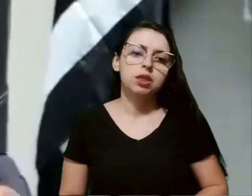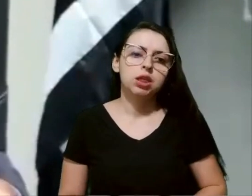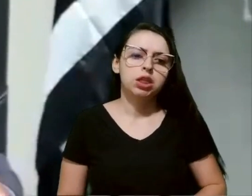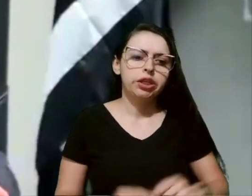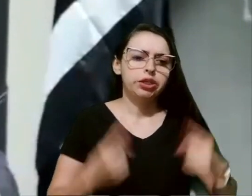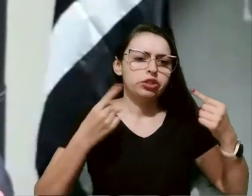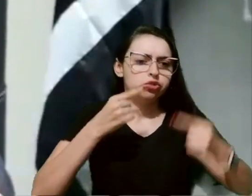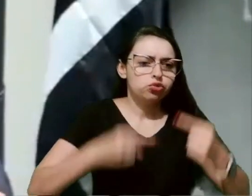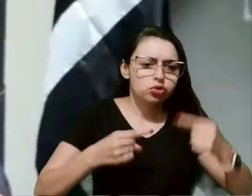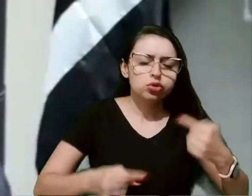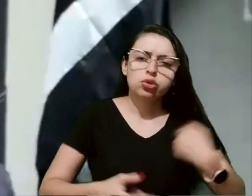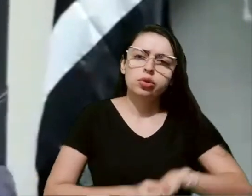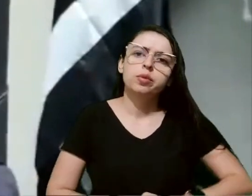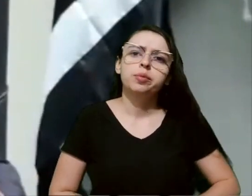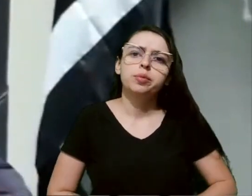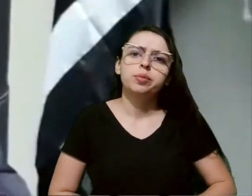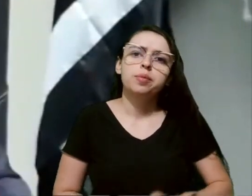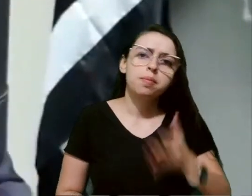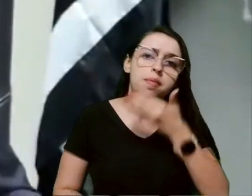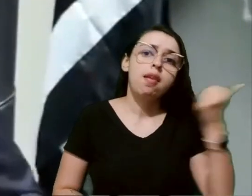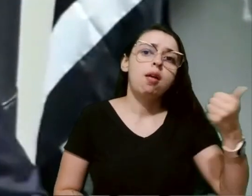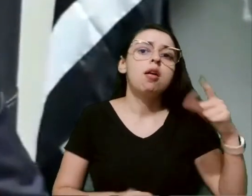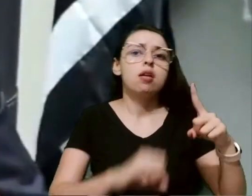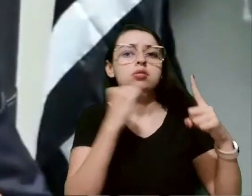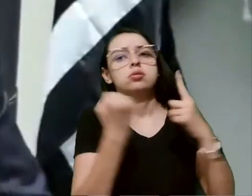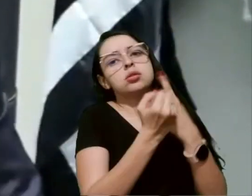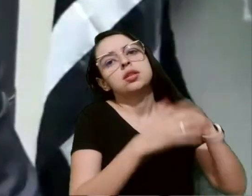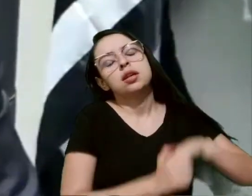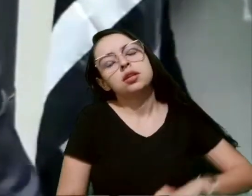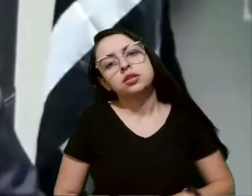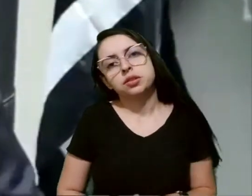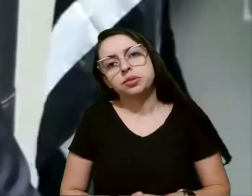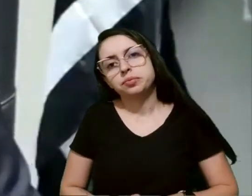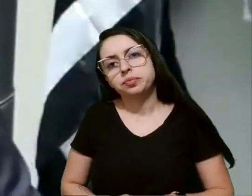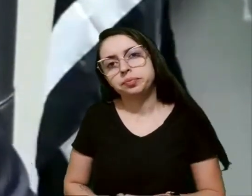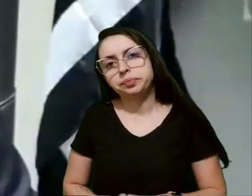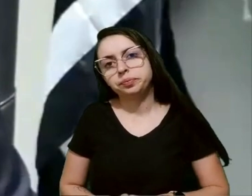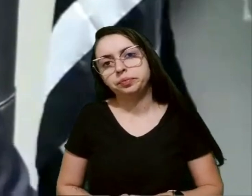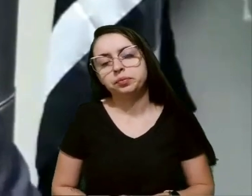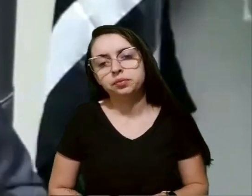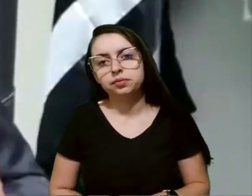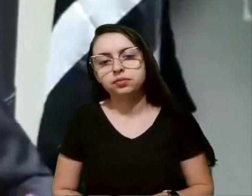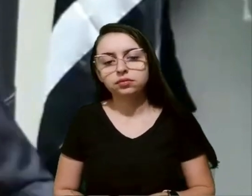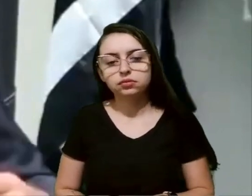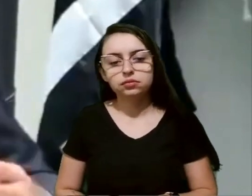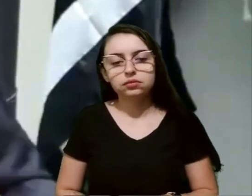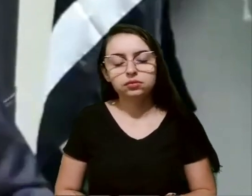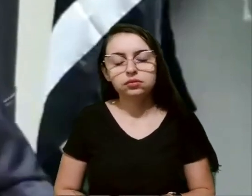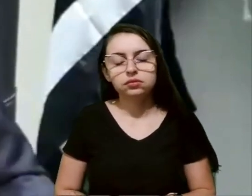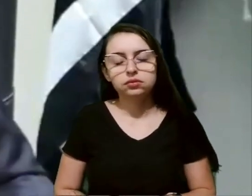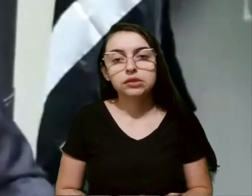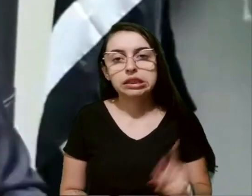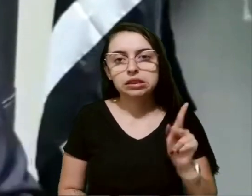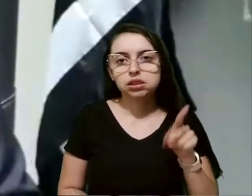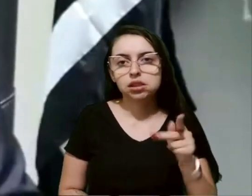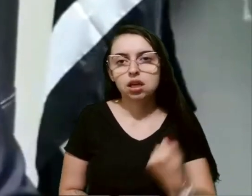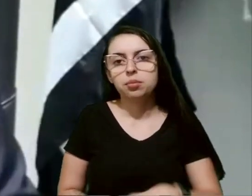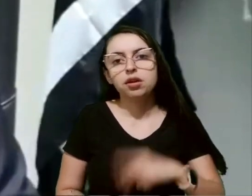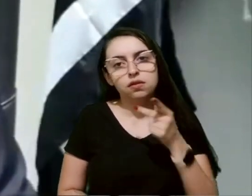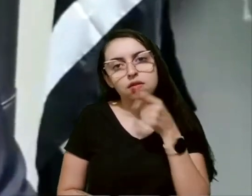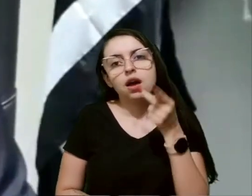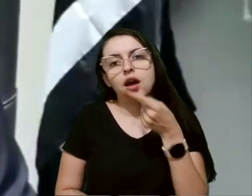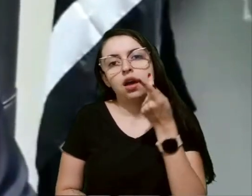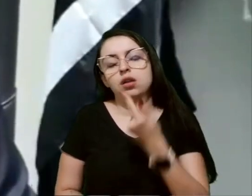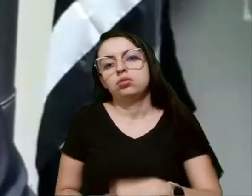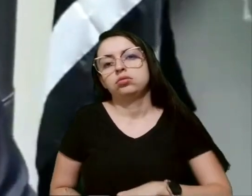críticos para melhorar a sociedade, né. Tanto que eu costumo